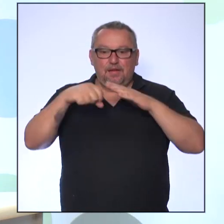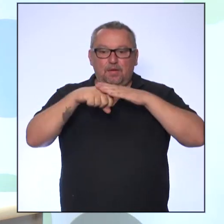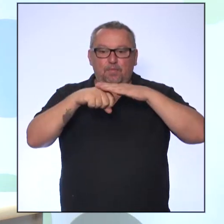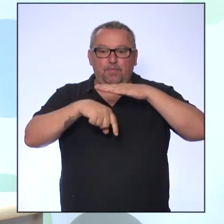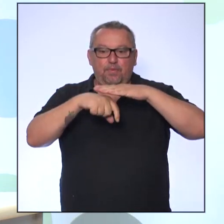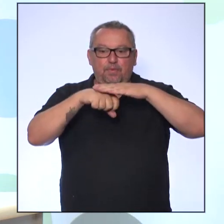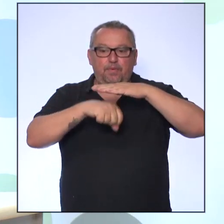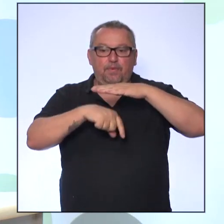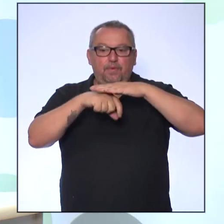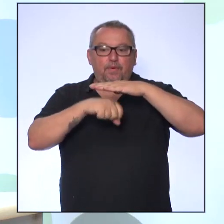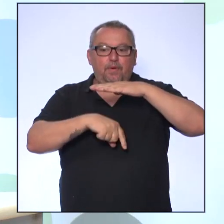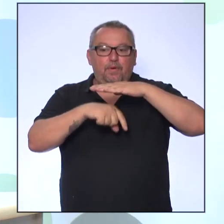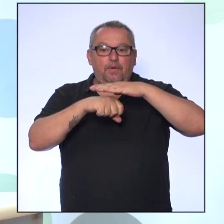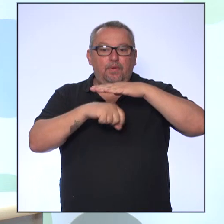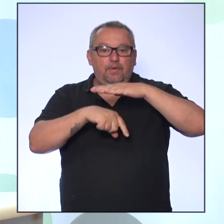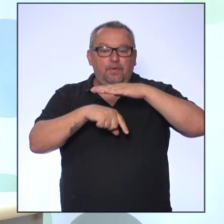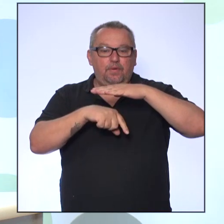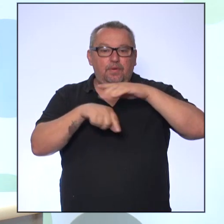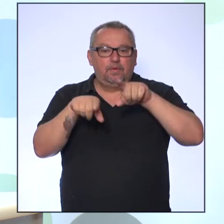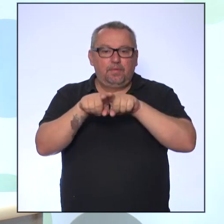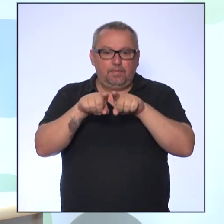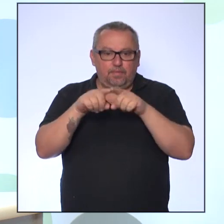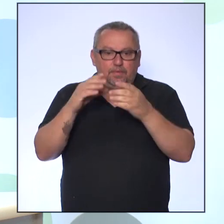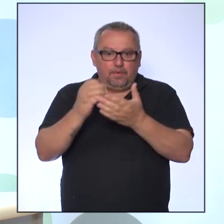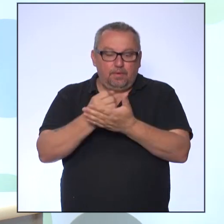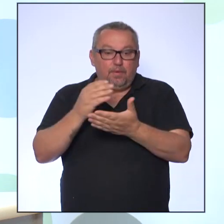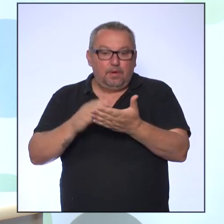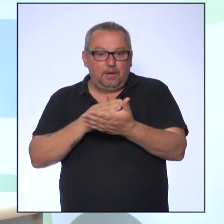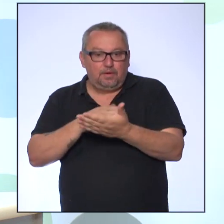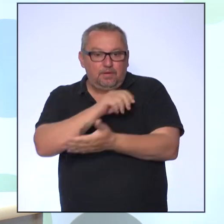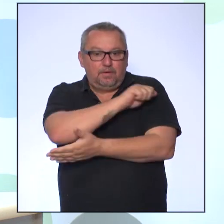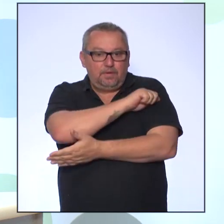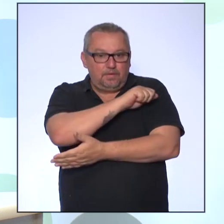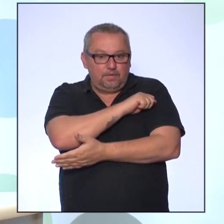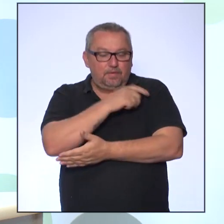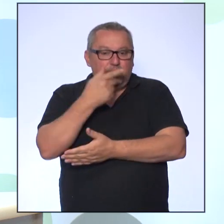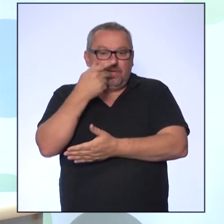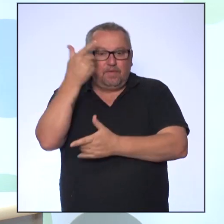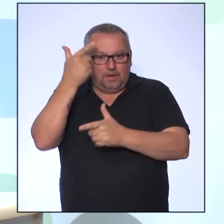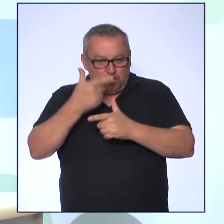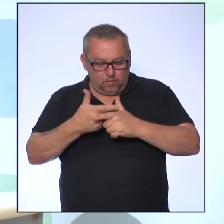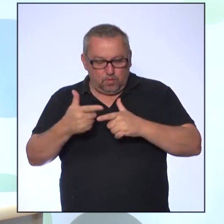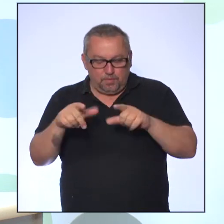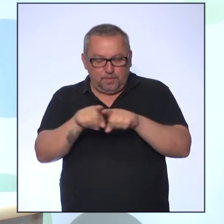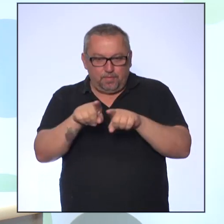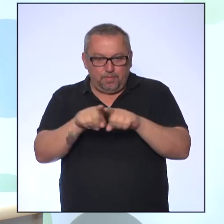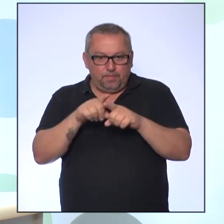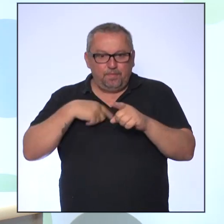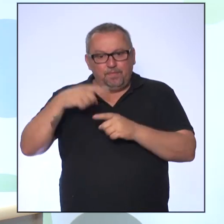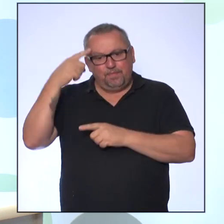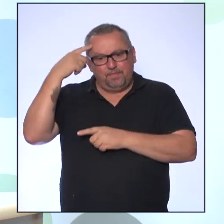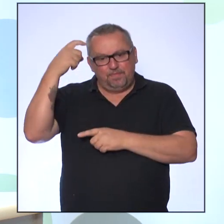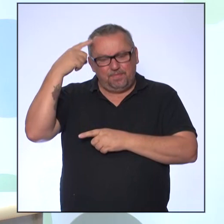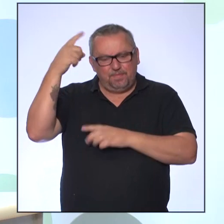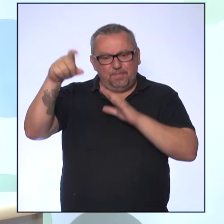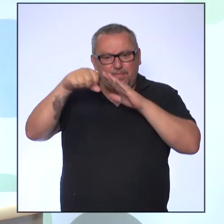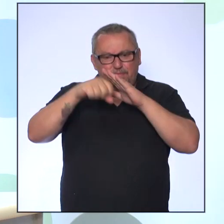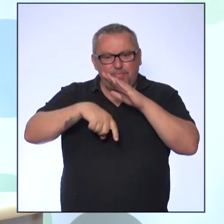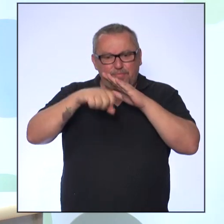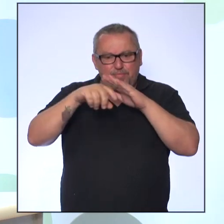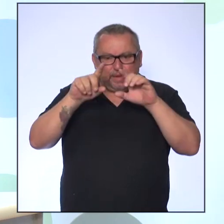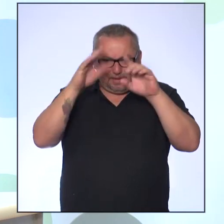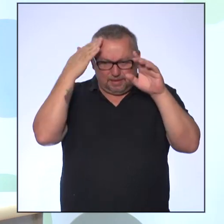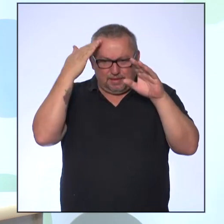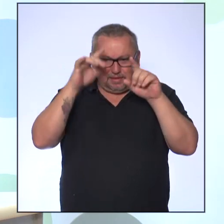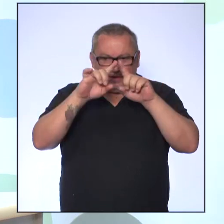fluxograma e peguem lá o seu caderno do aluno, nós vamos falar sobre ele. E essa ideia de fluxograma, vocês vão ver